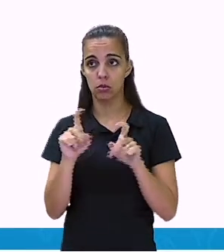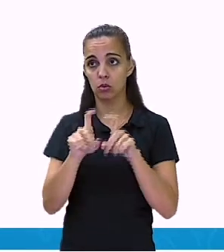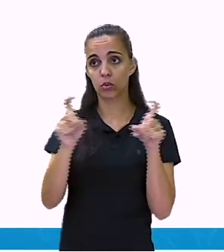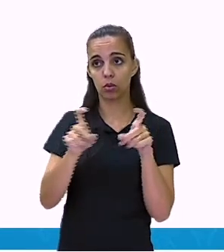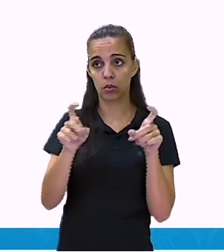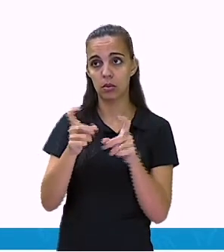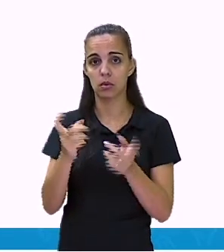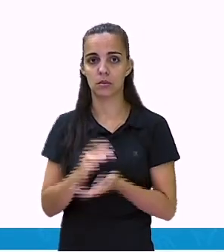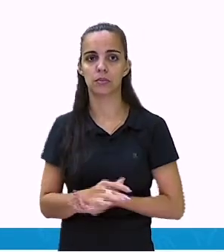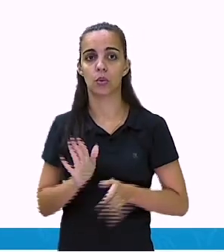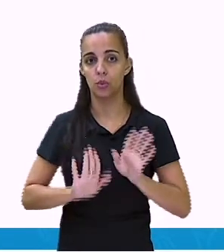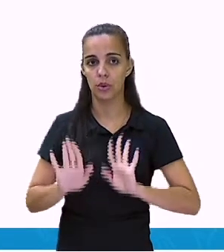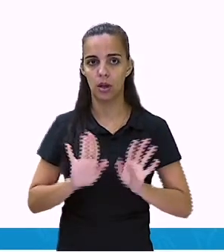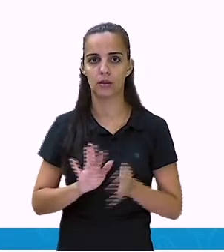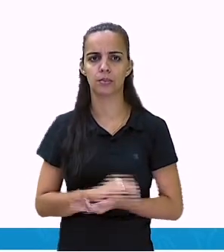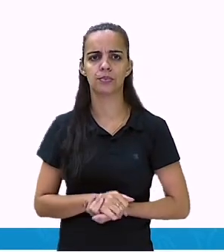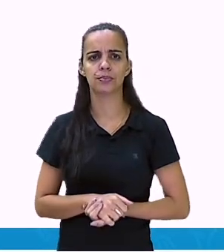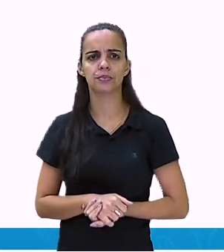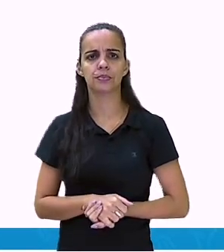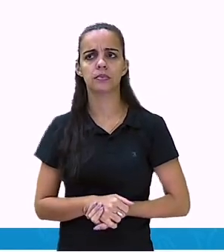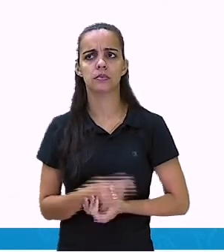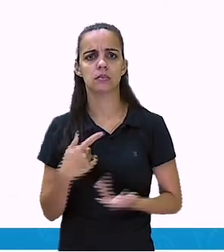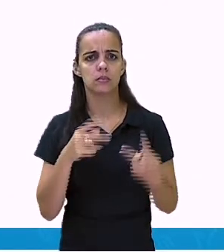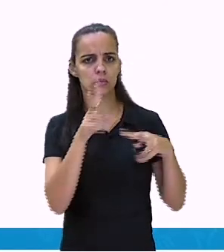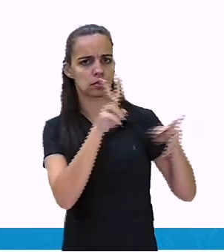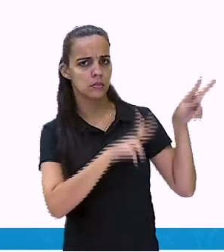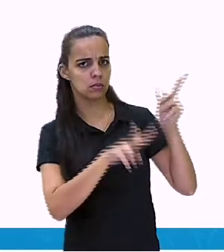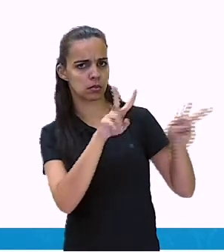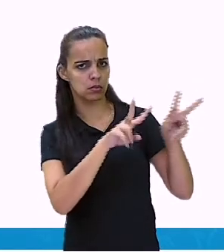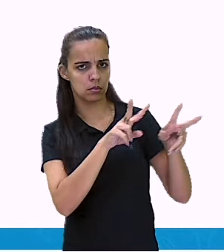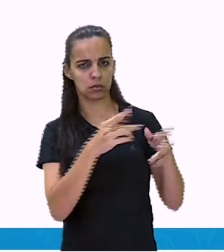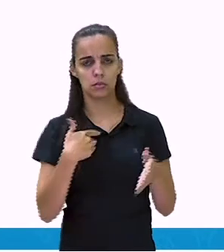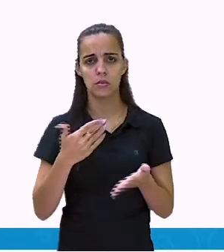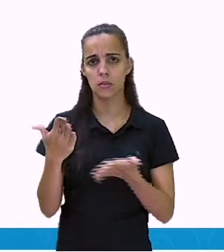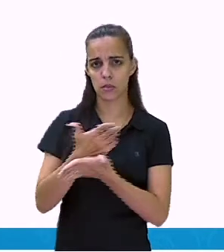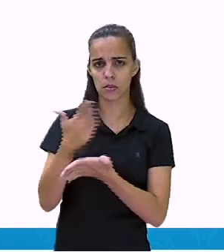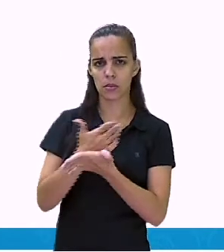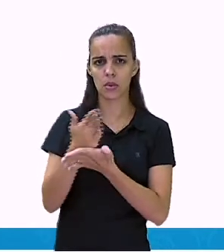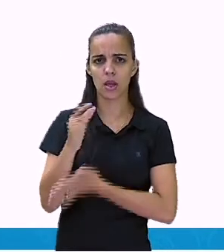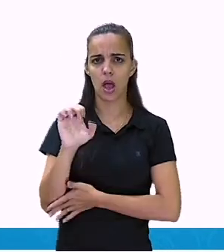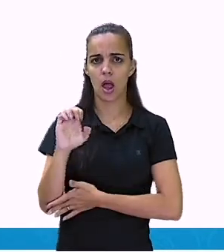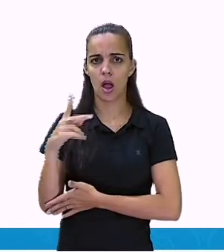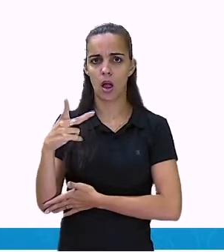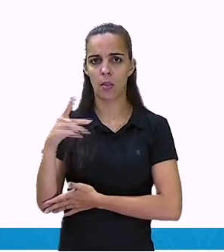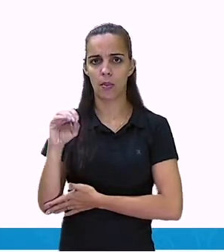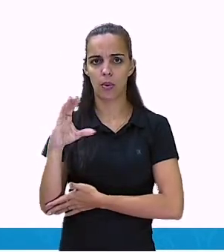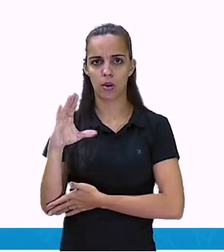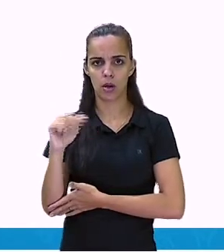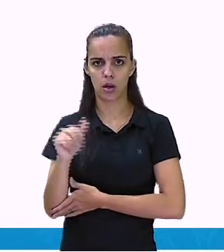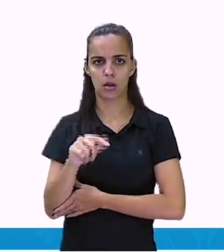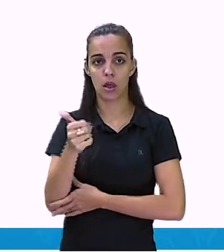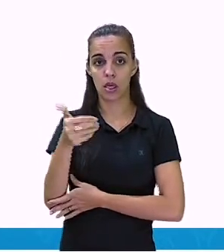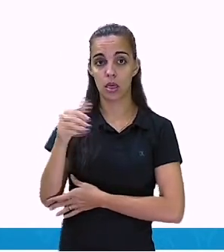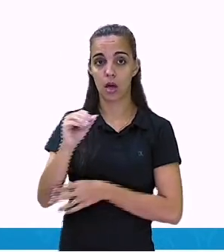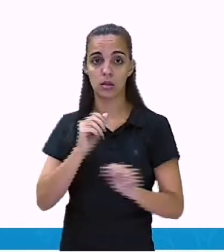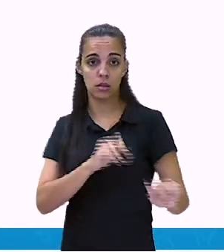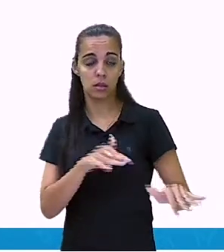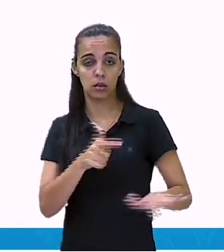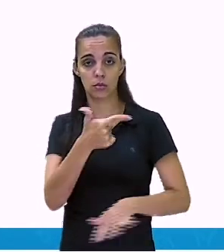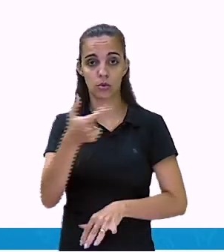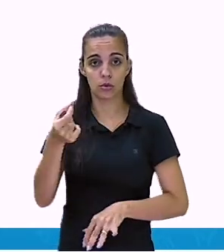cautela e com cuidado. Observe a capa da revista Época, de 10 de setembro de